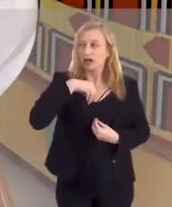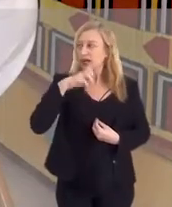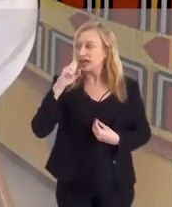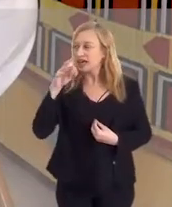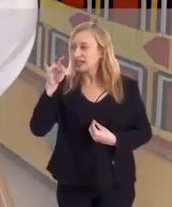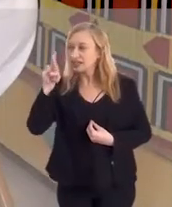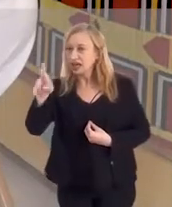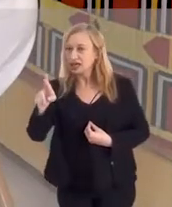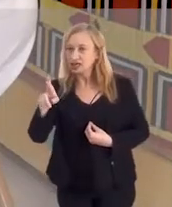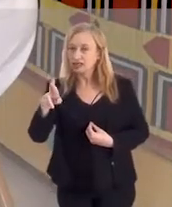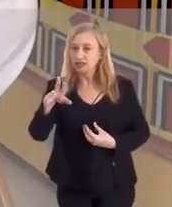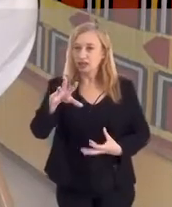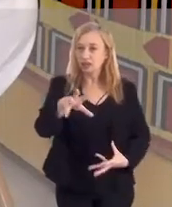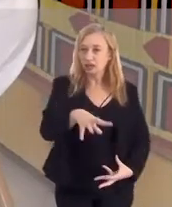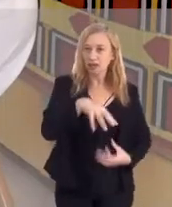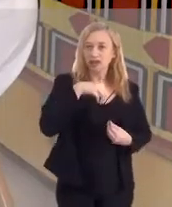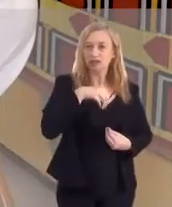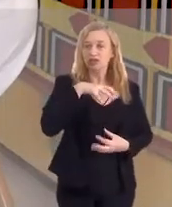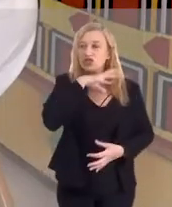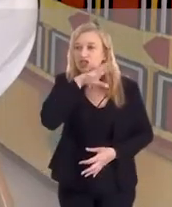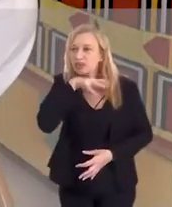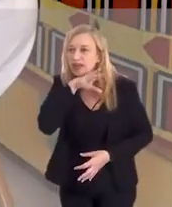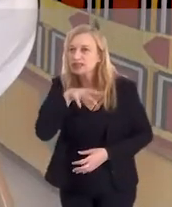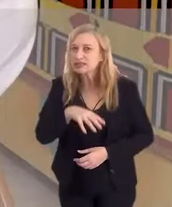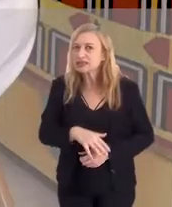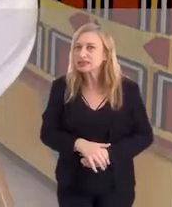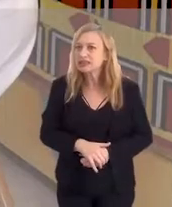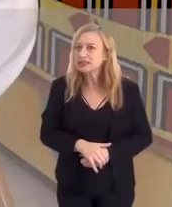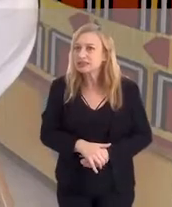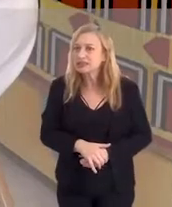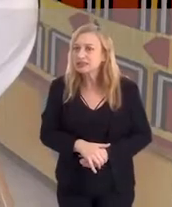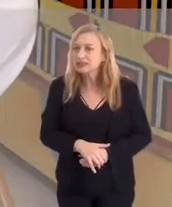elas têm uma incorporação de animais?